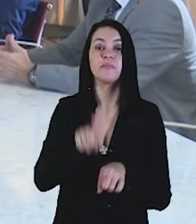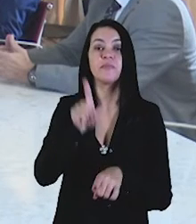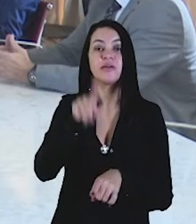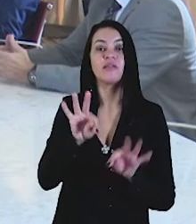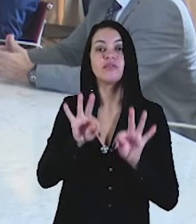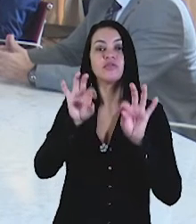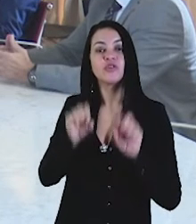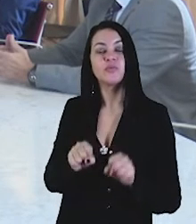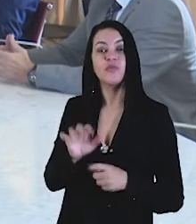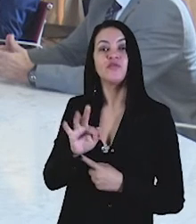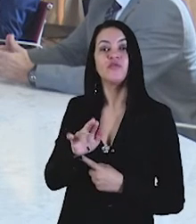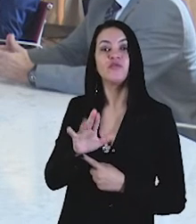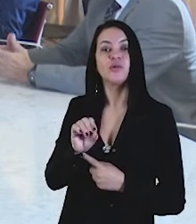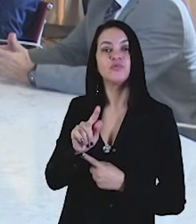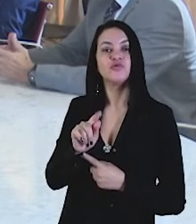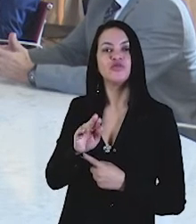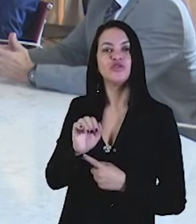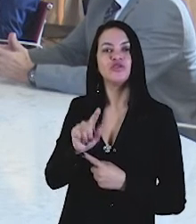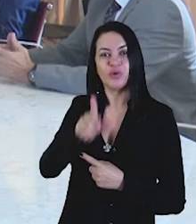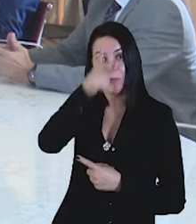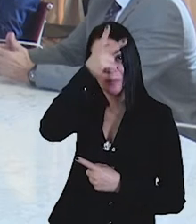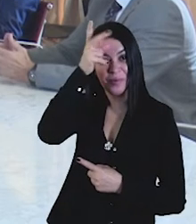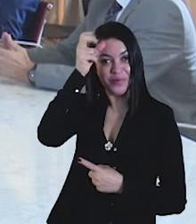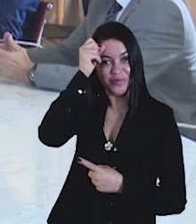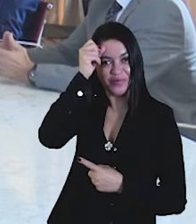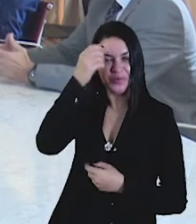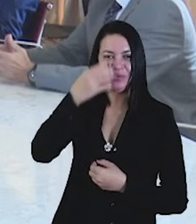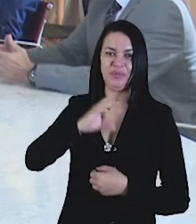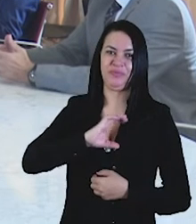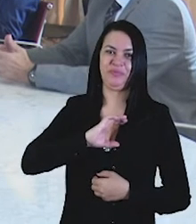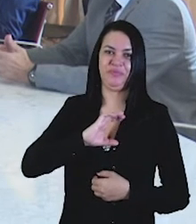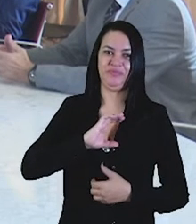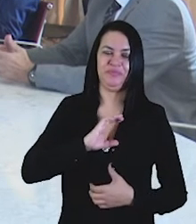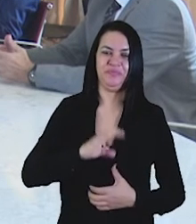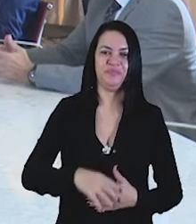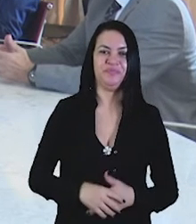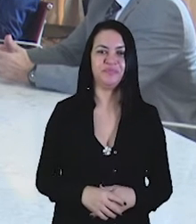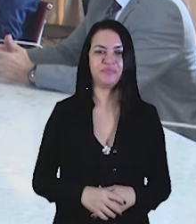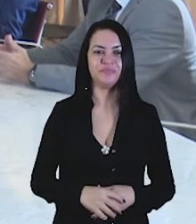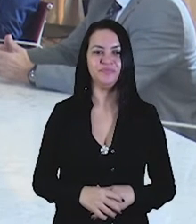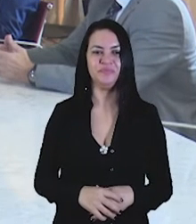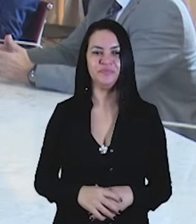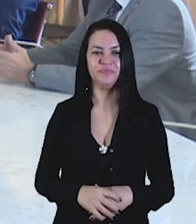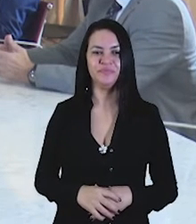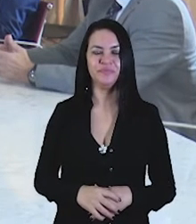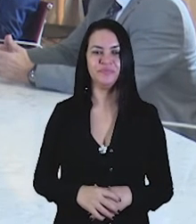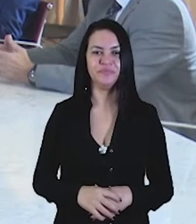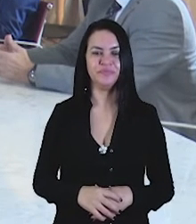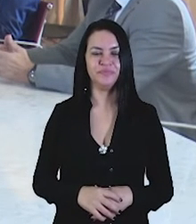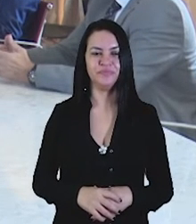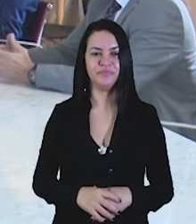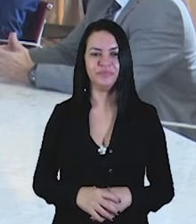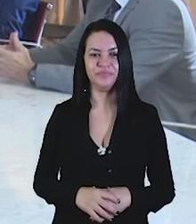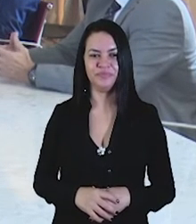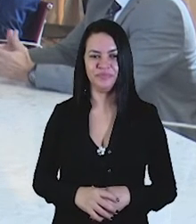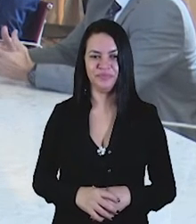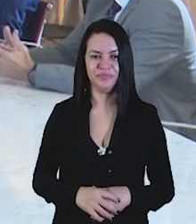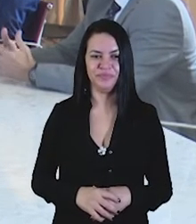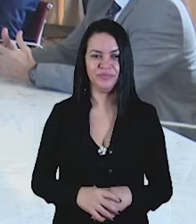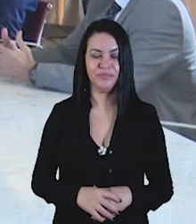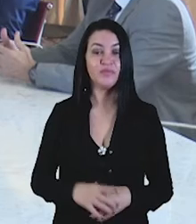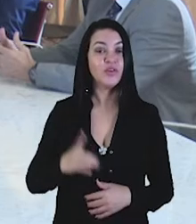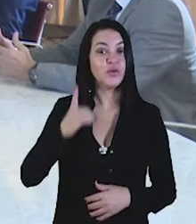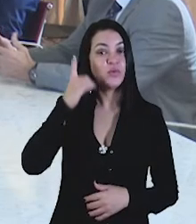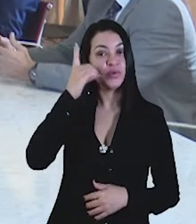tornaram possível a realização de grandes obras no município o Governo do Estado está postando para Caxias